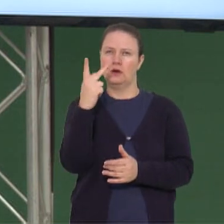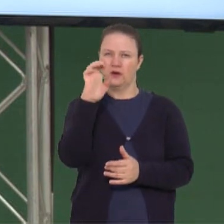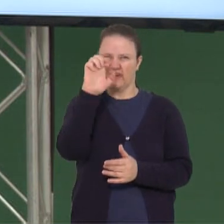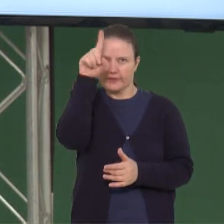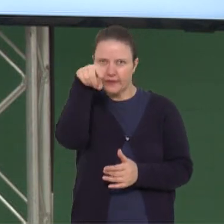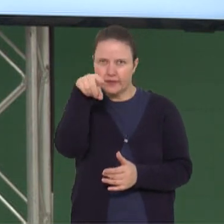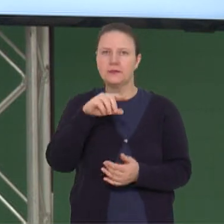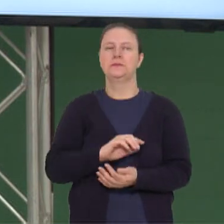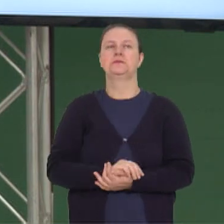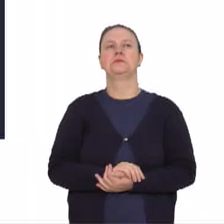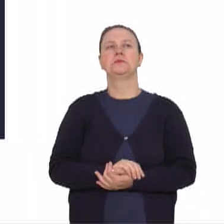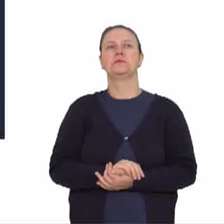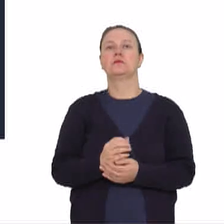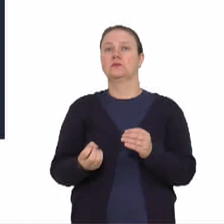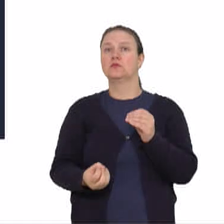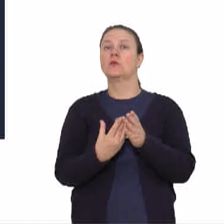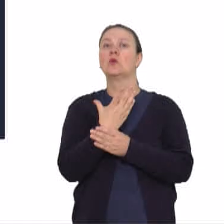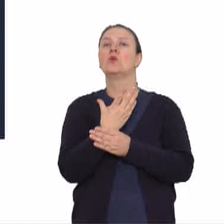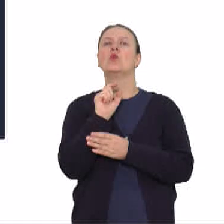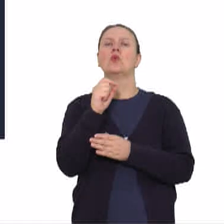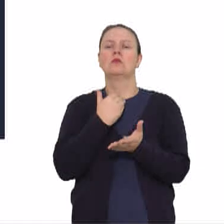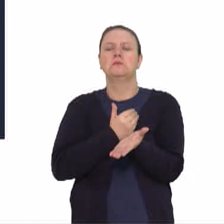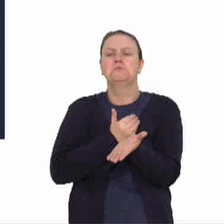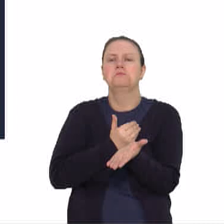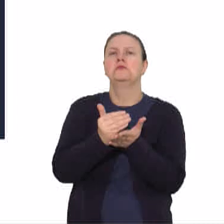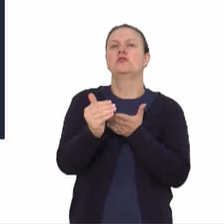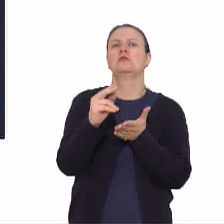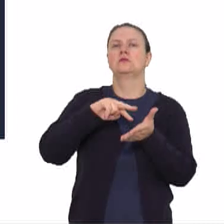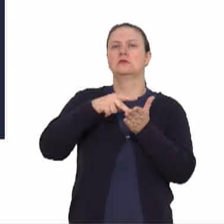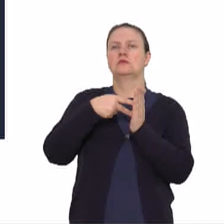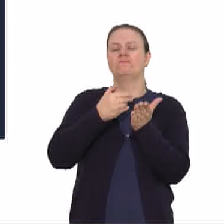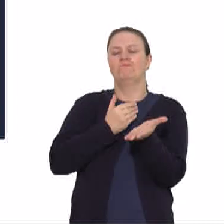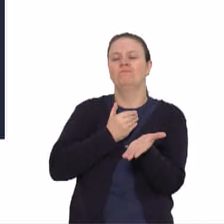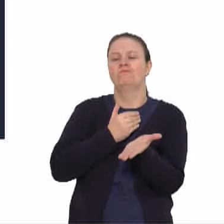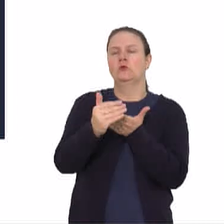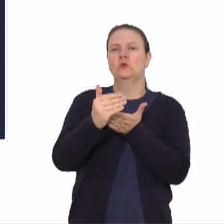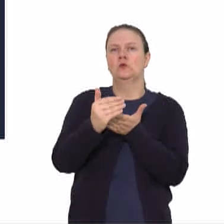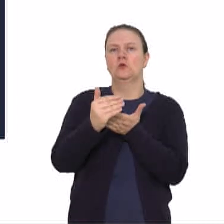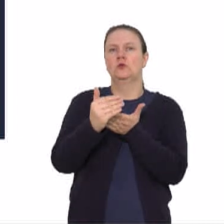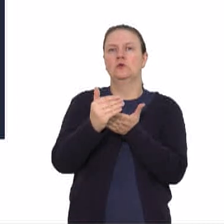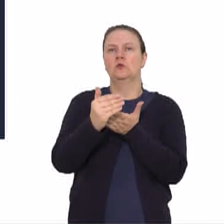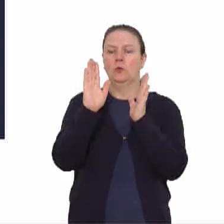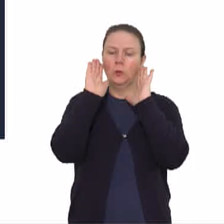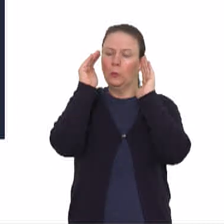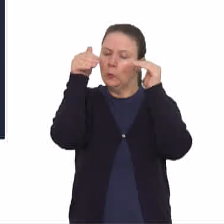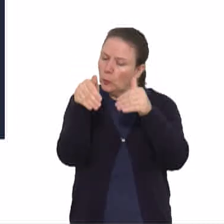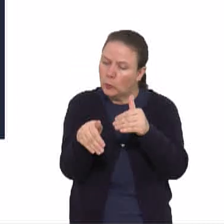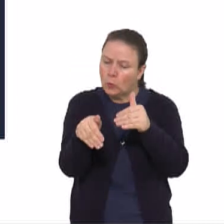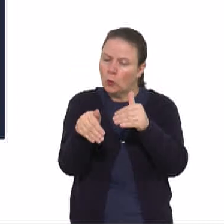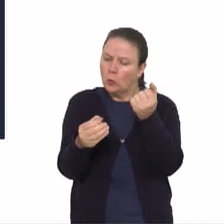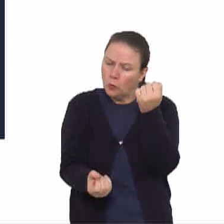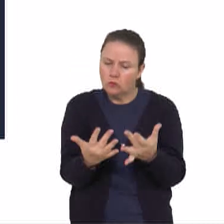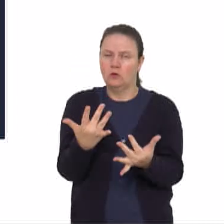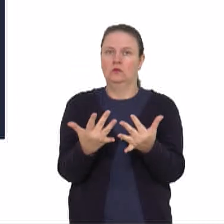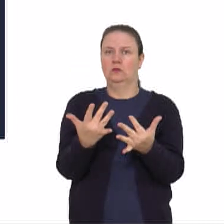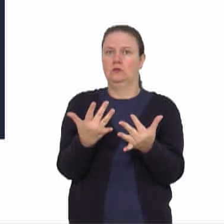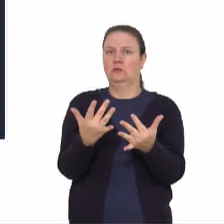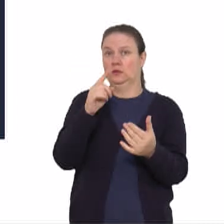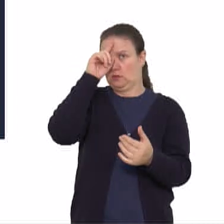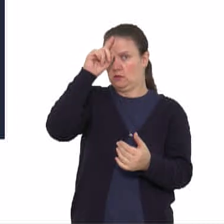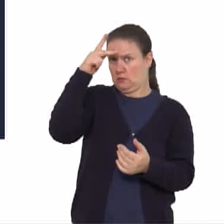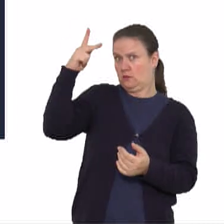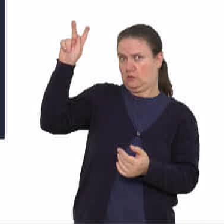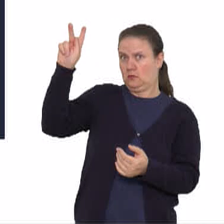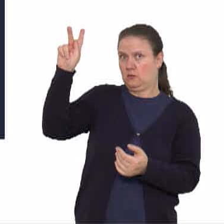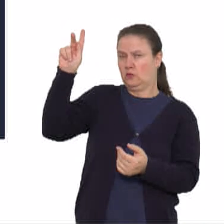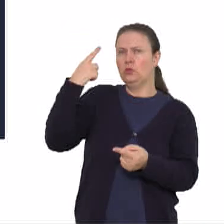grego antigo, a arché, princípio, consiste no fogo para Heráclito. Por que consiste